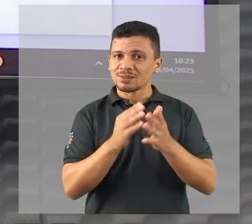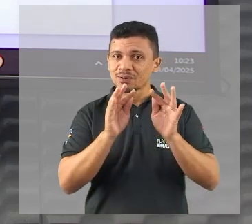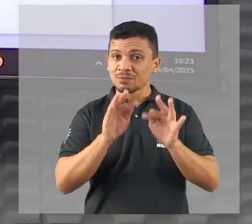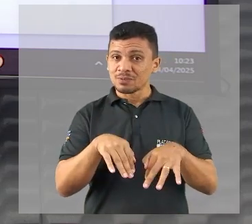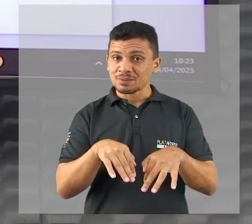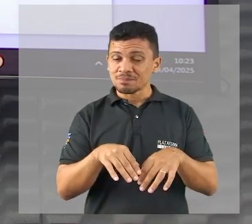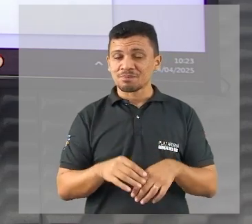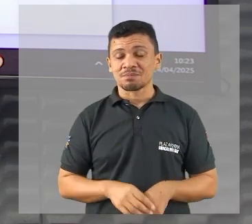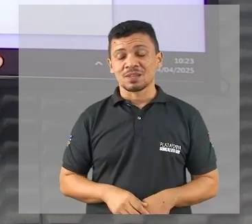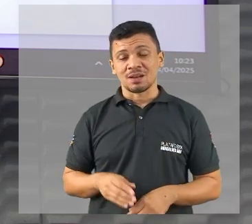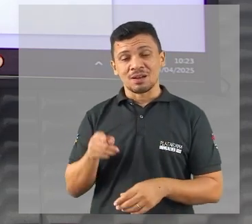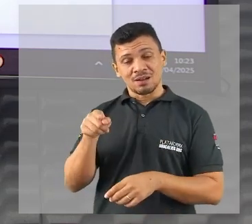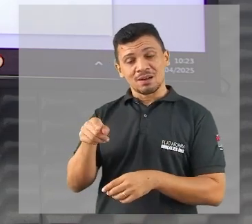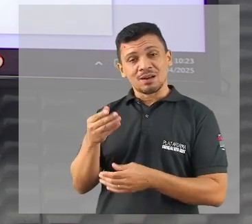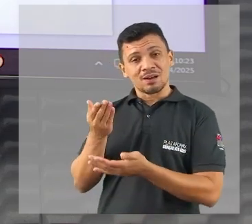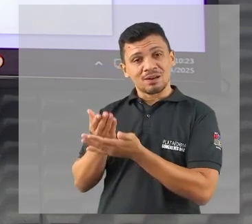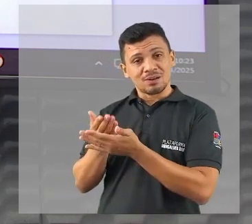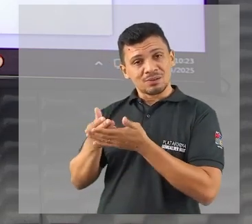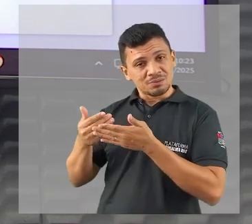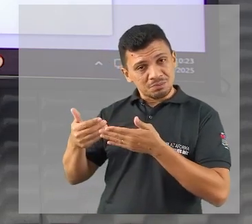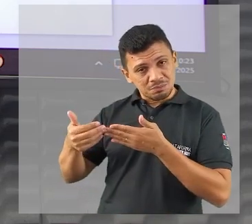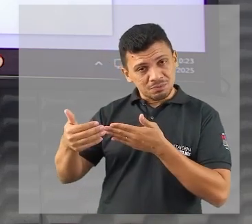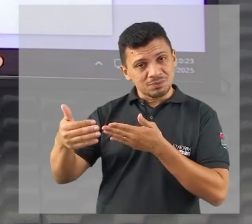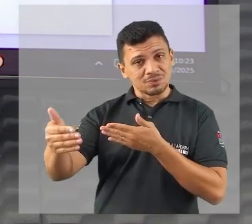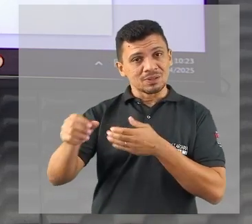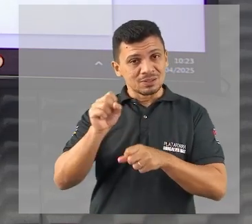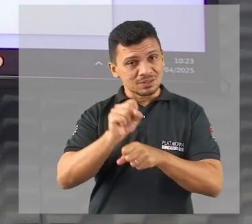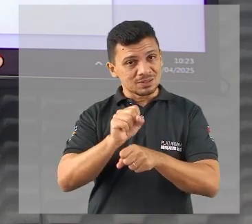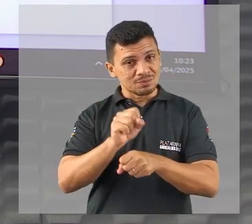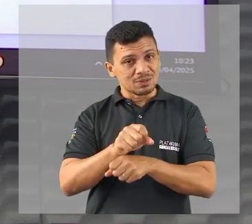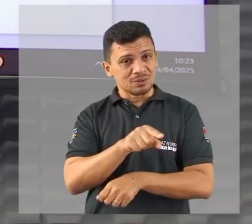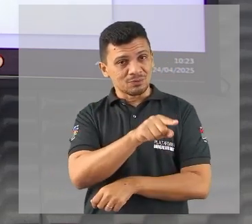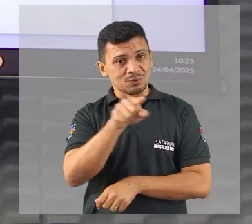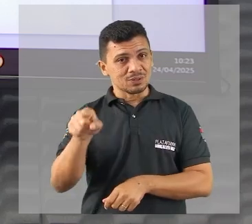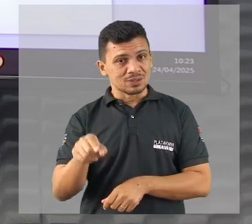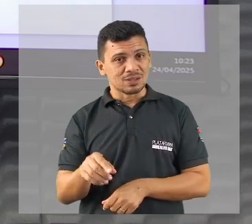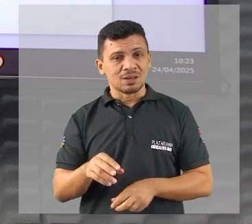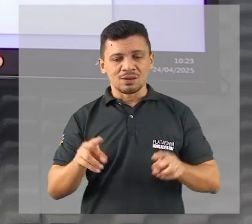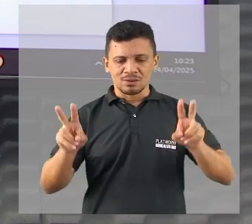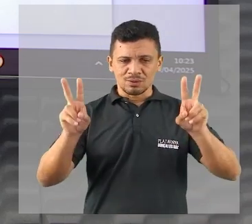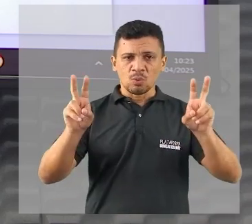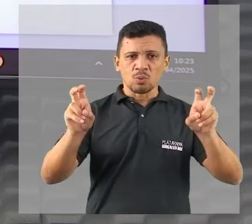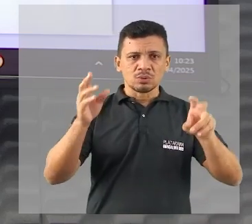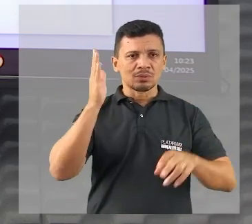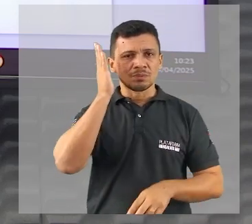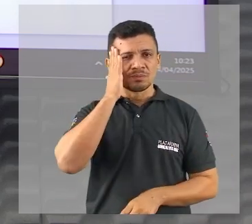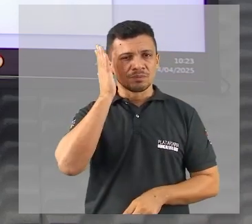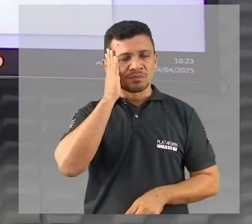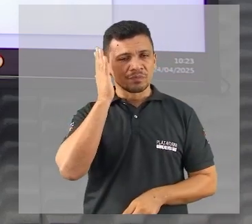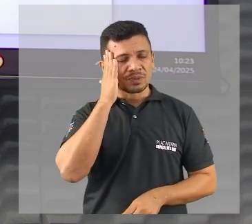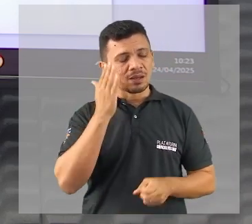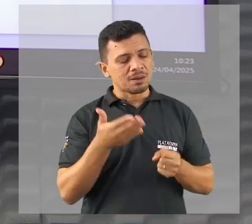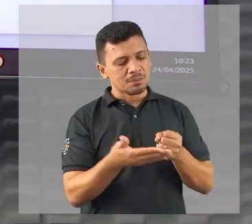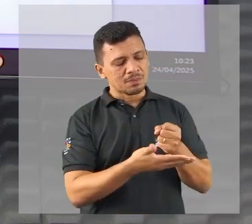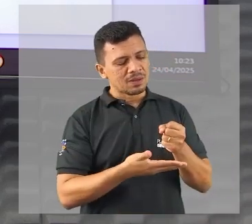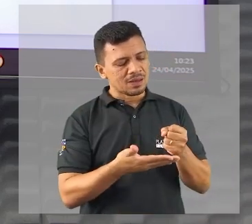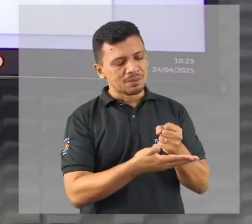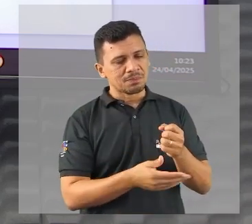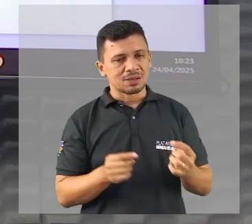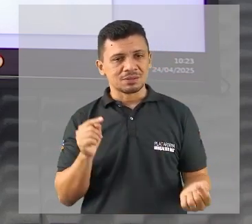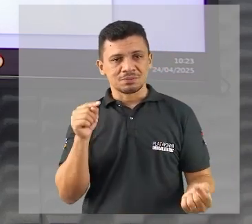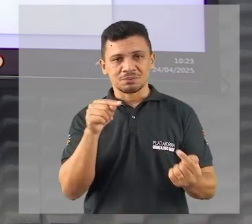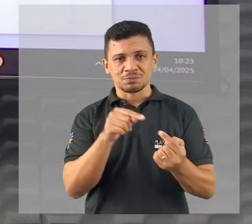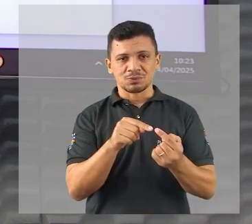vocês na nossa próxima aula. Espero que vocês tenham entendido esse assunto, né? É bem básico, foi bem objetivo, mas é